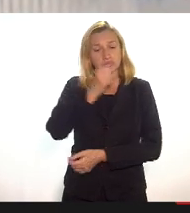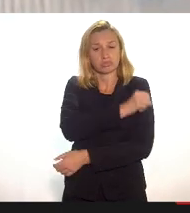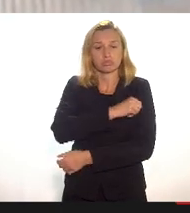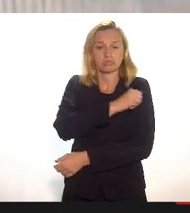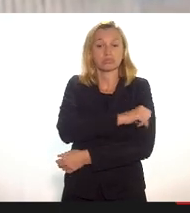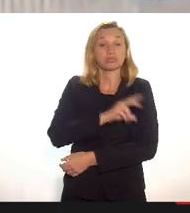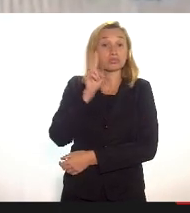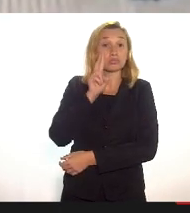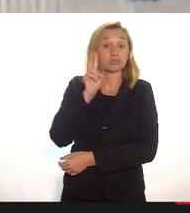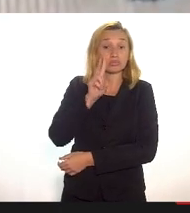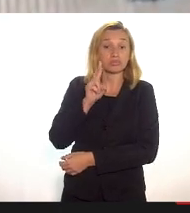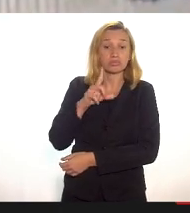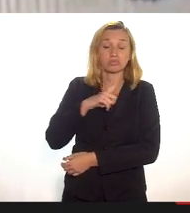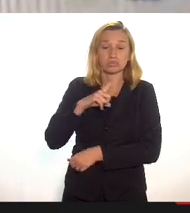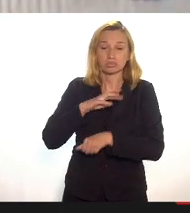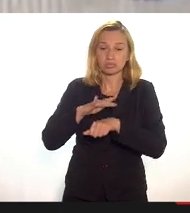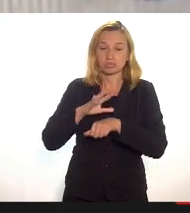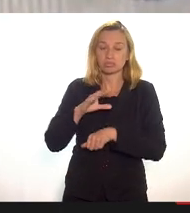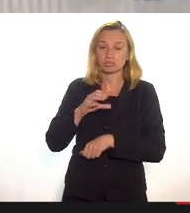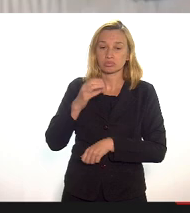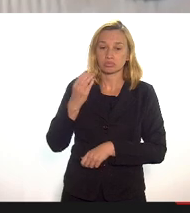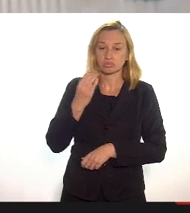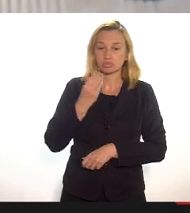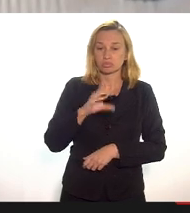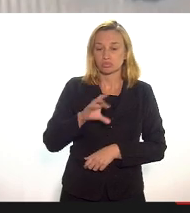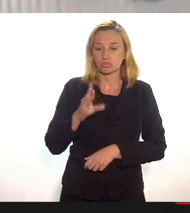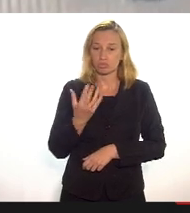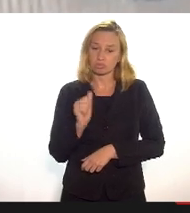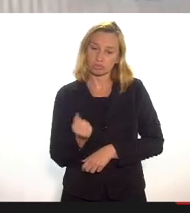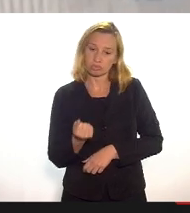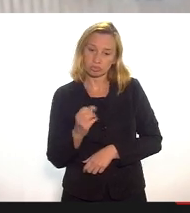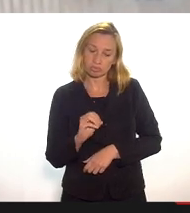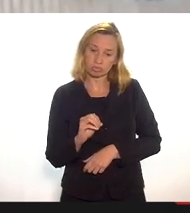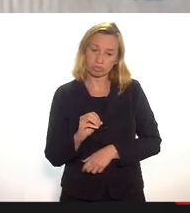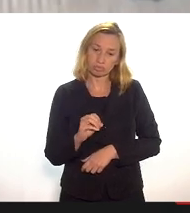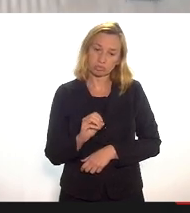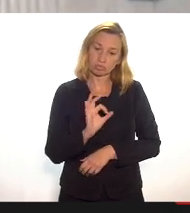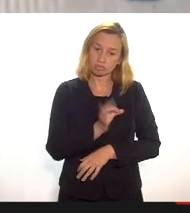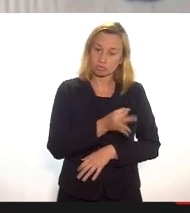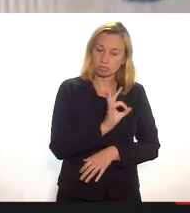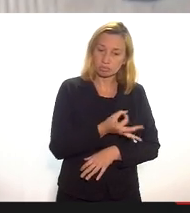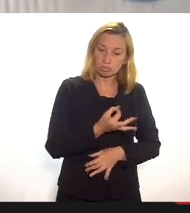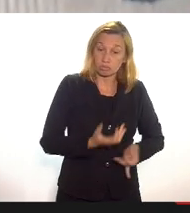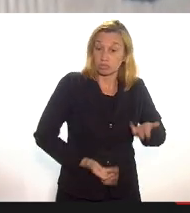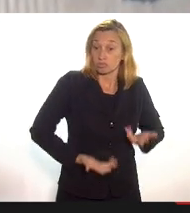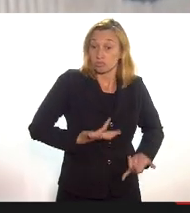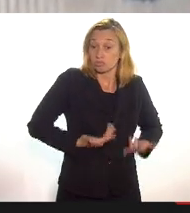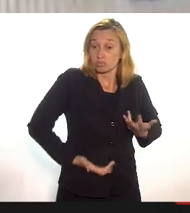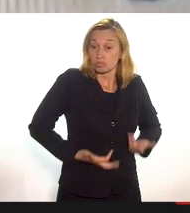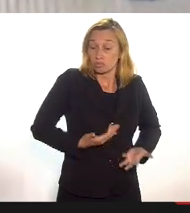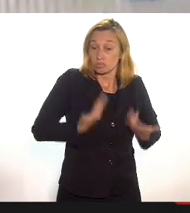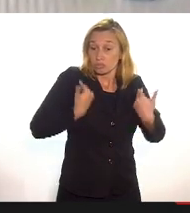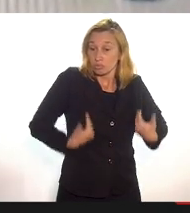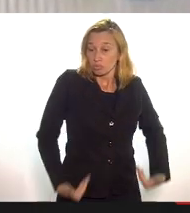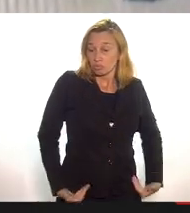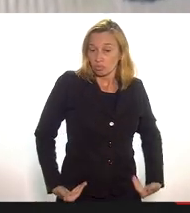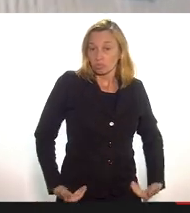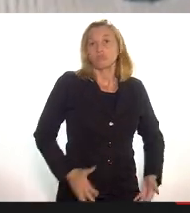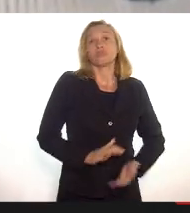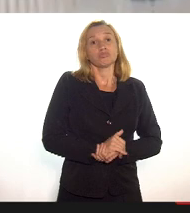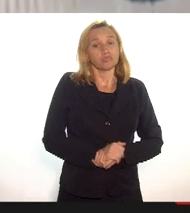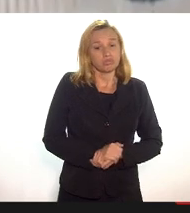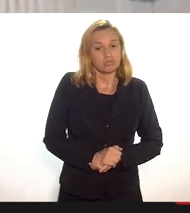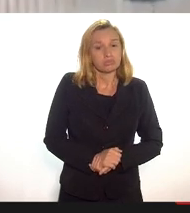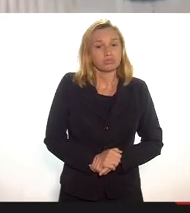vai lembrar, eu tive o meu cunhado, né, com praticamente todo o corpo queimado gravemente. E